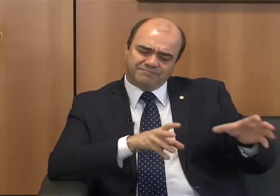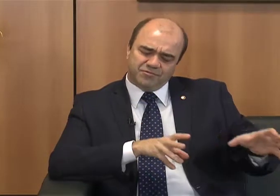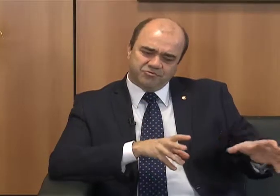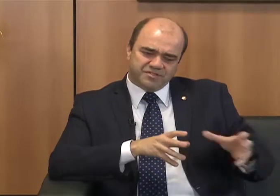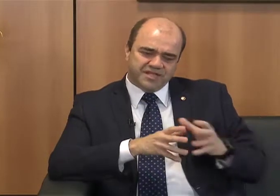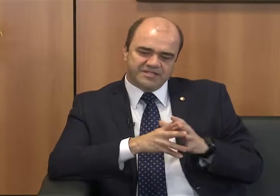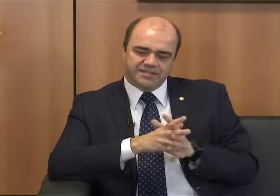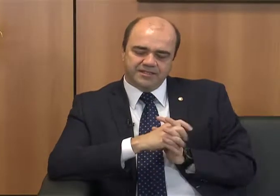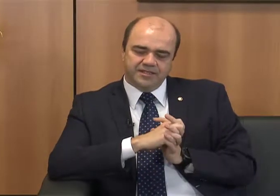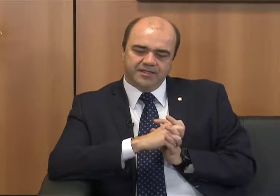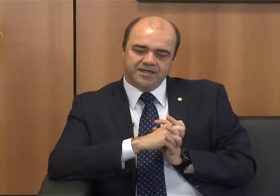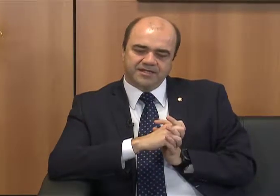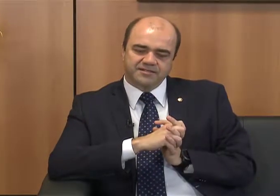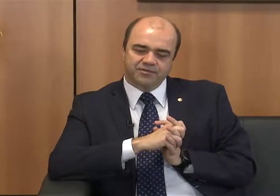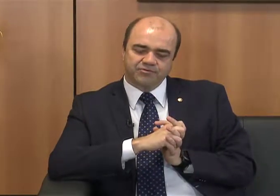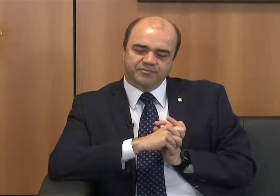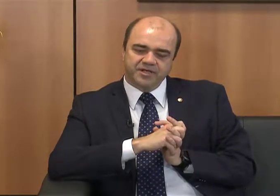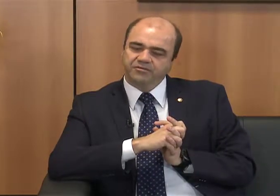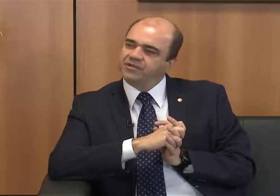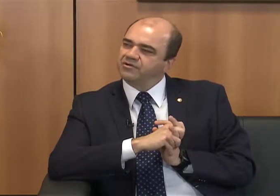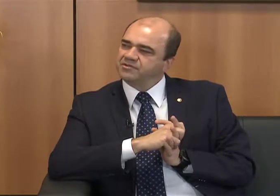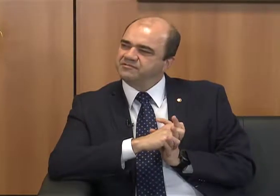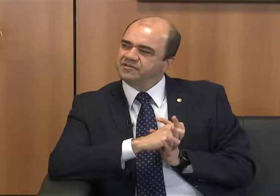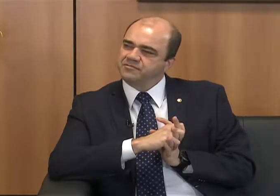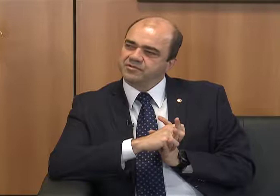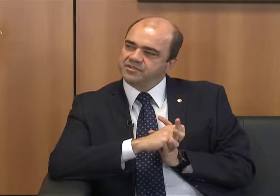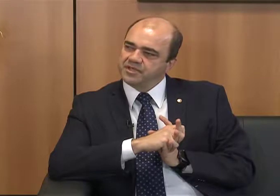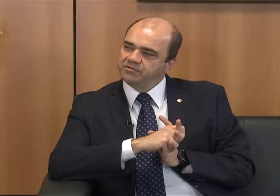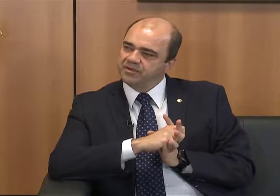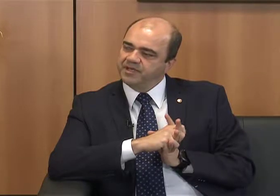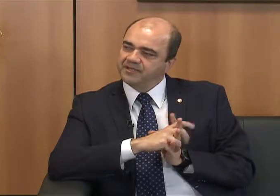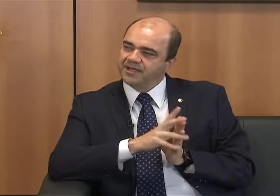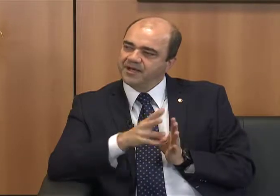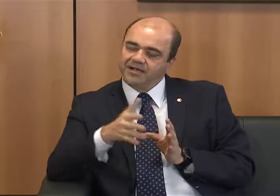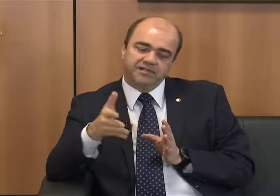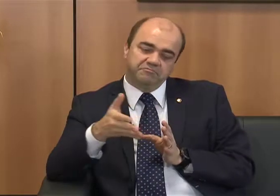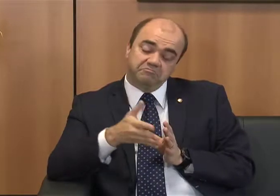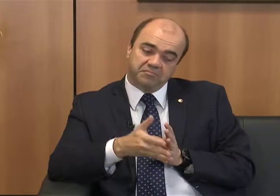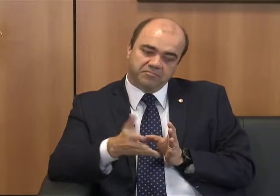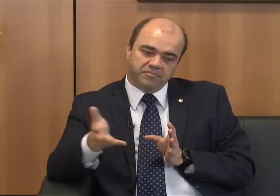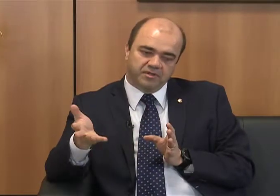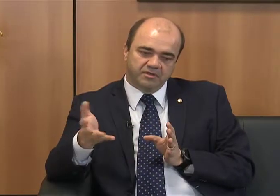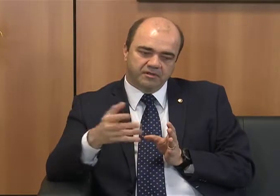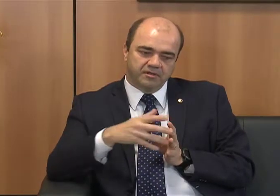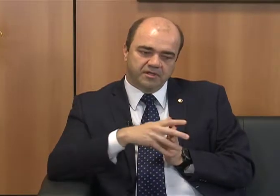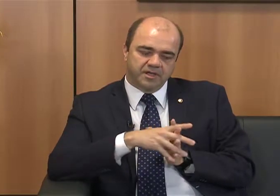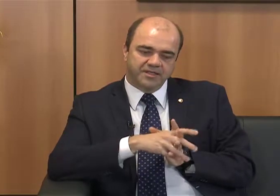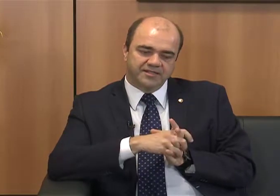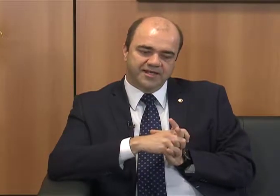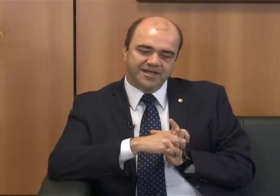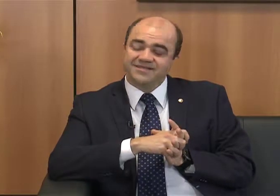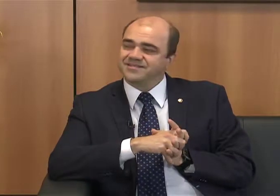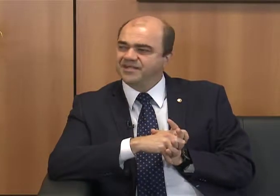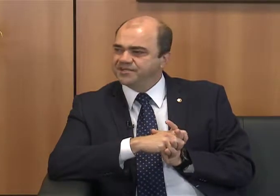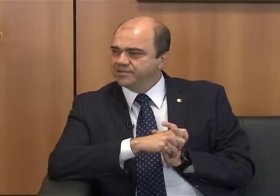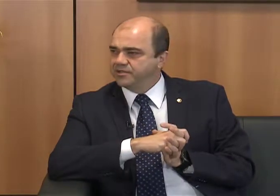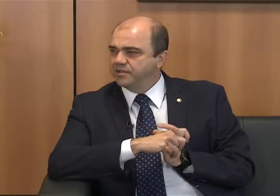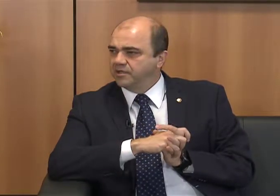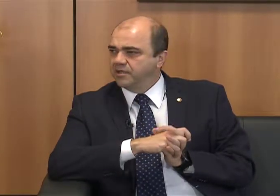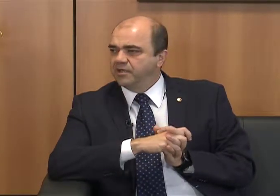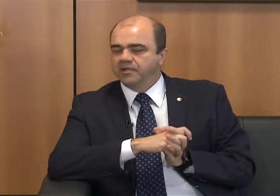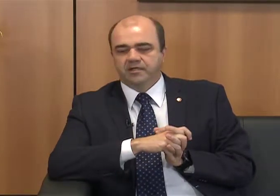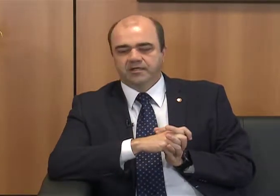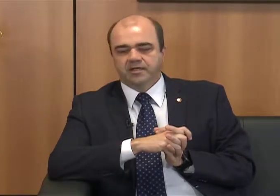E não sei se em razão do período em que nós vivemos uma ditadura militar, que ainda é